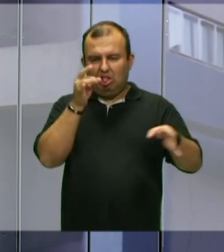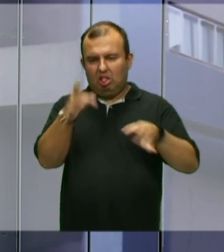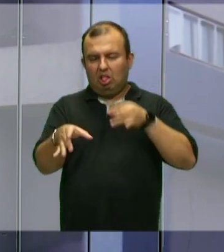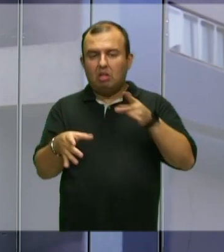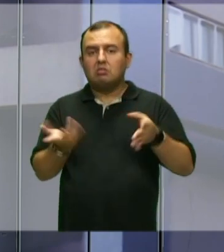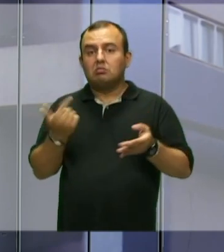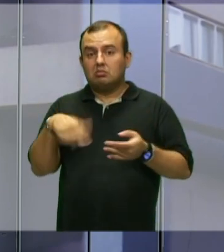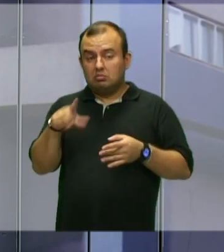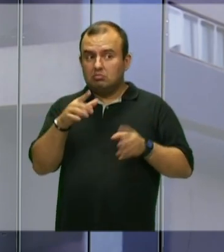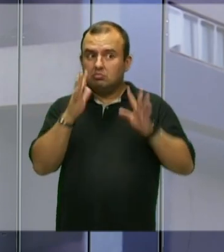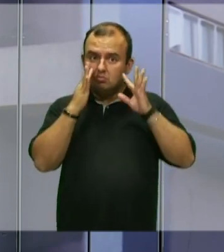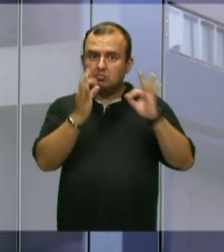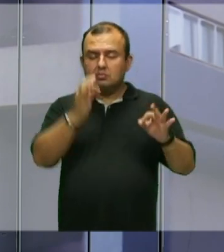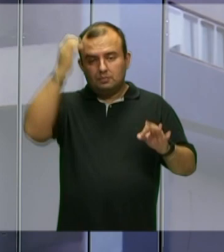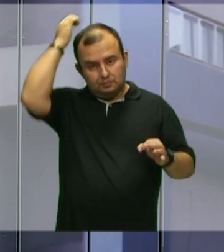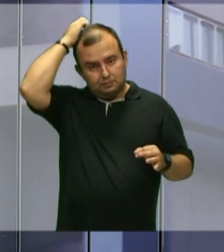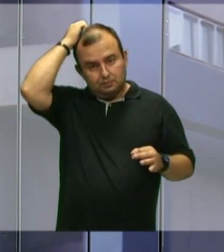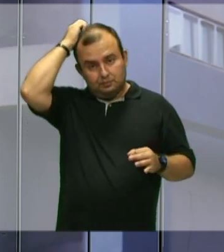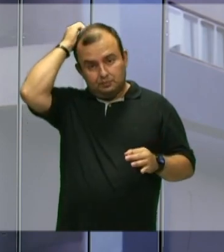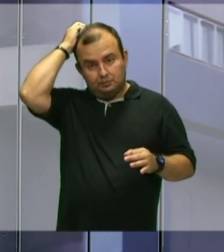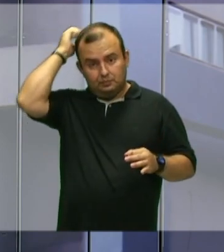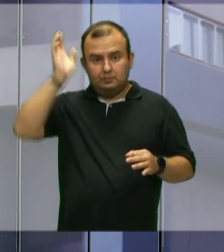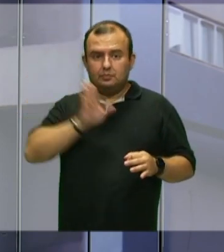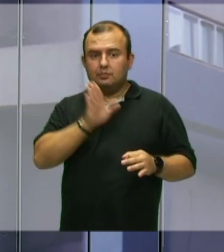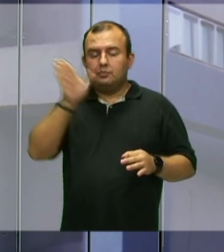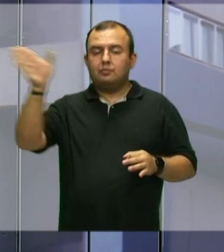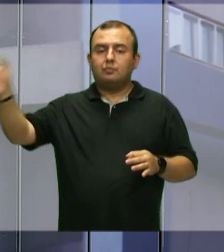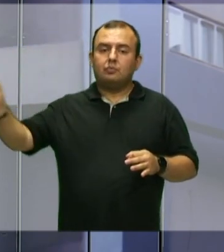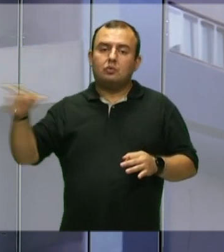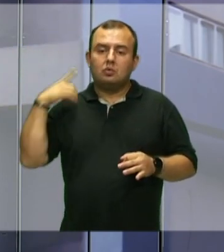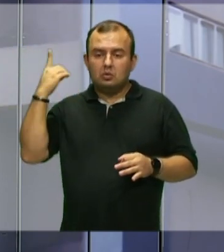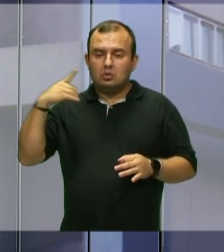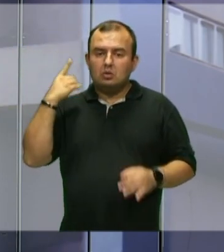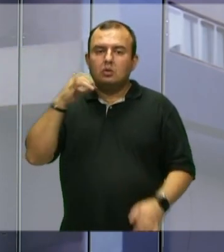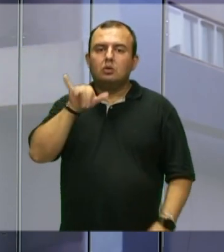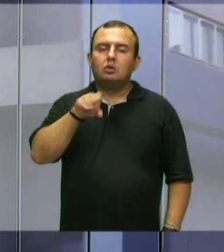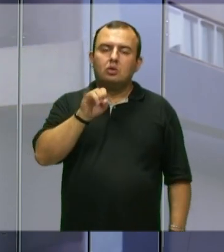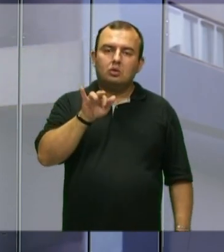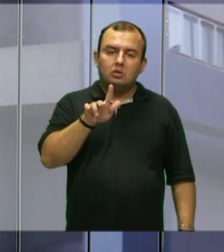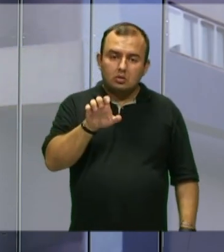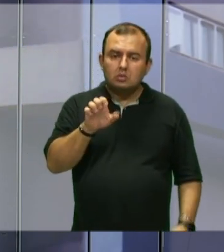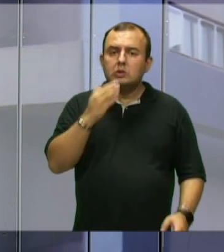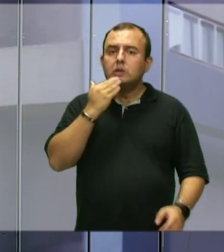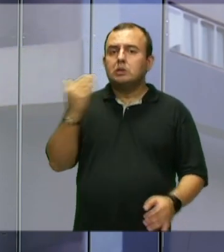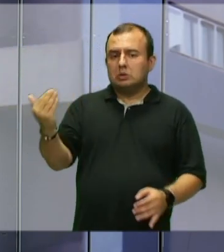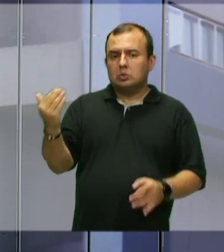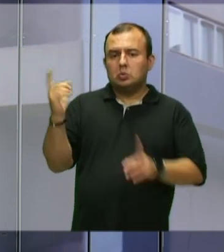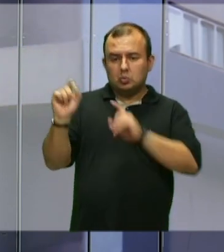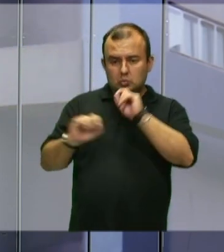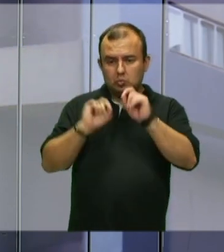isso chamou a atenção. E nesse sentido eu fui até o gabinete do deputado Jorge Guetem também e pedi para